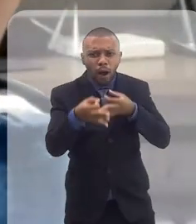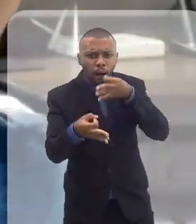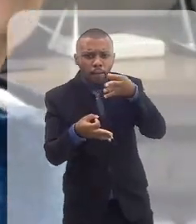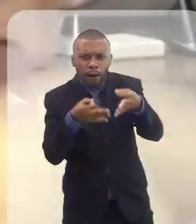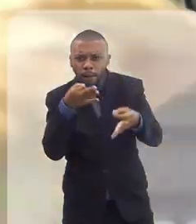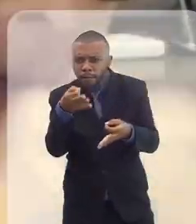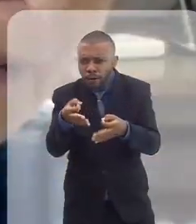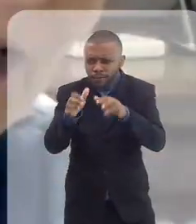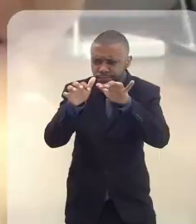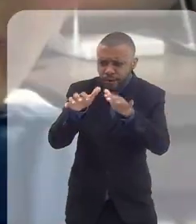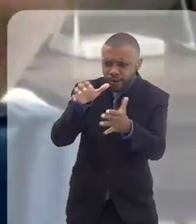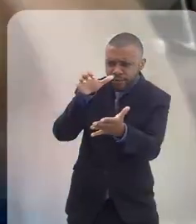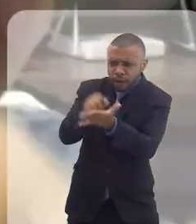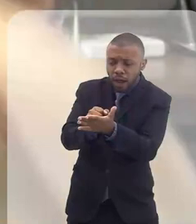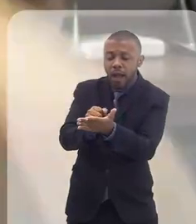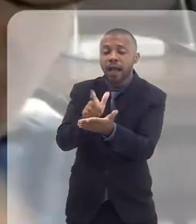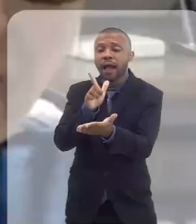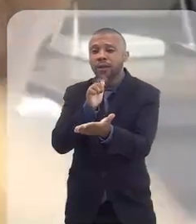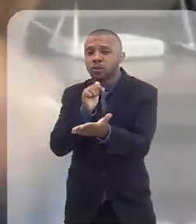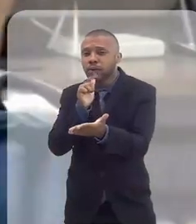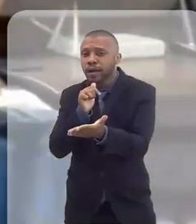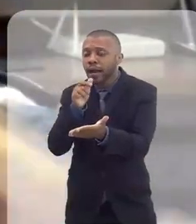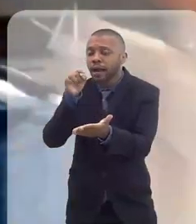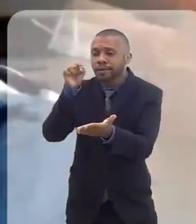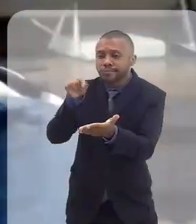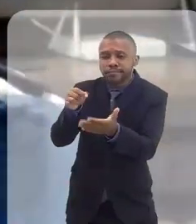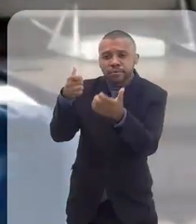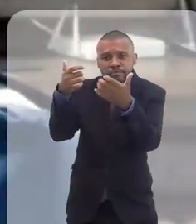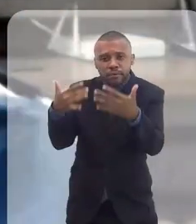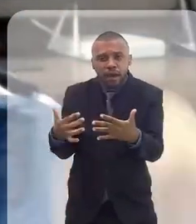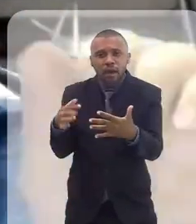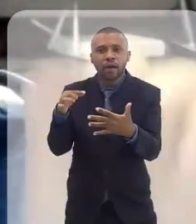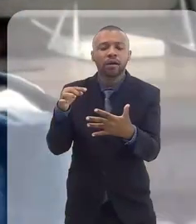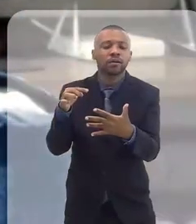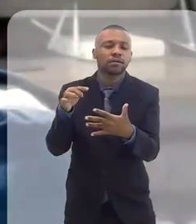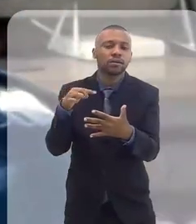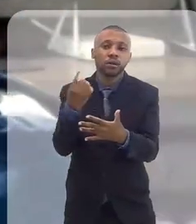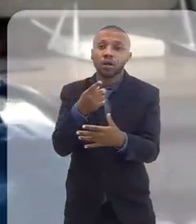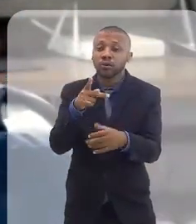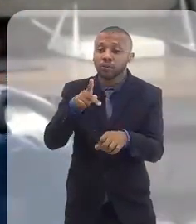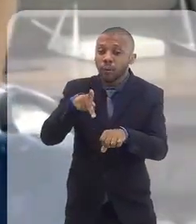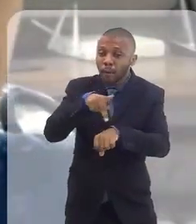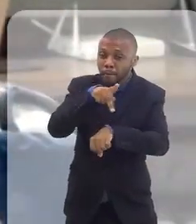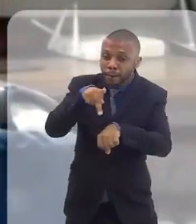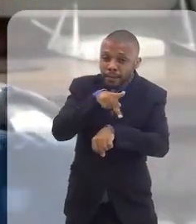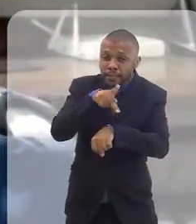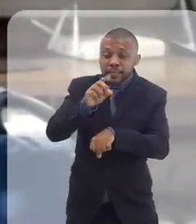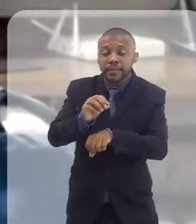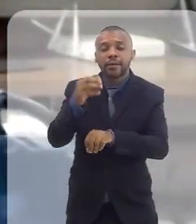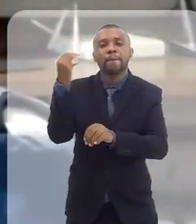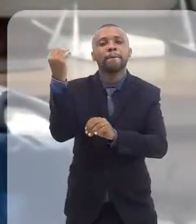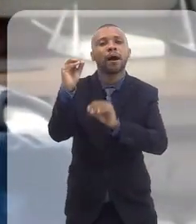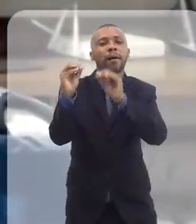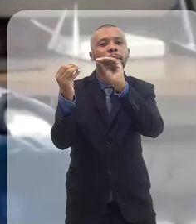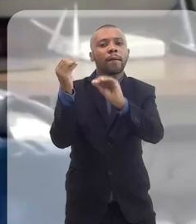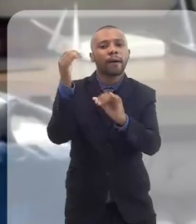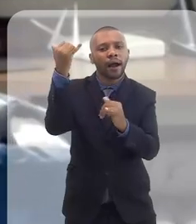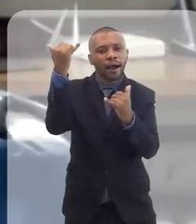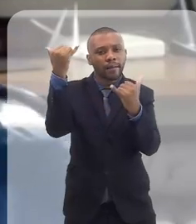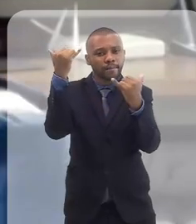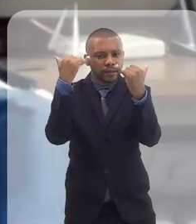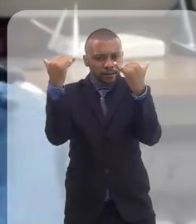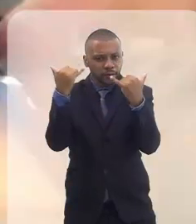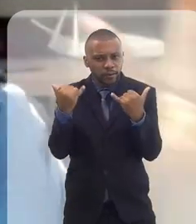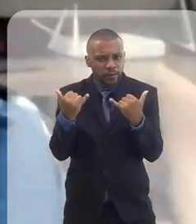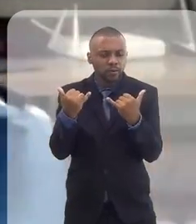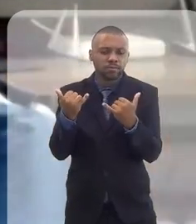participação intensa se mapeava, se dizia de tal lugar, nós fomos o país que mais dados